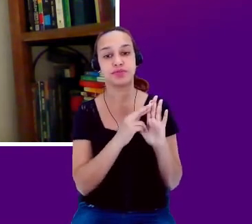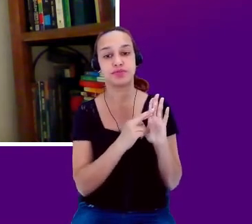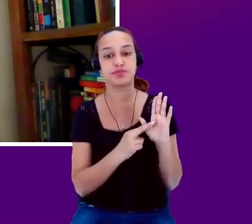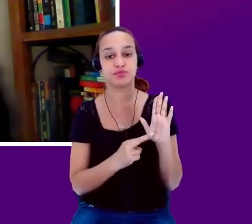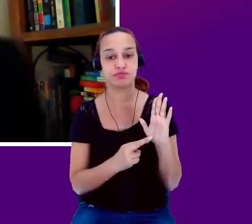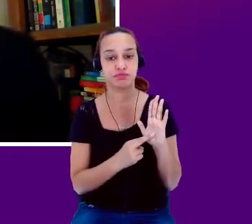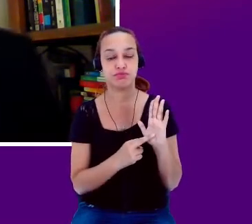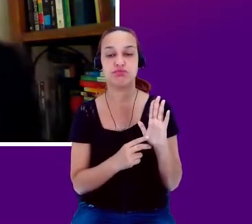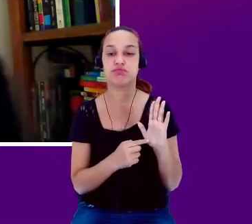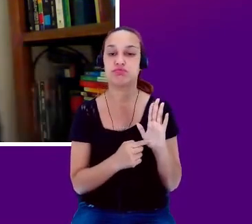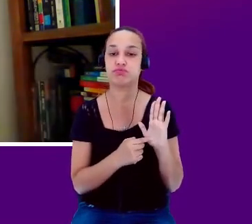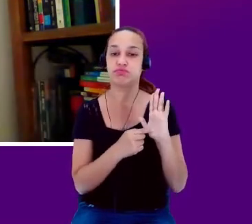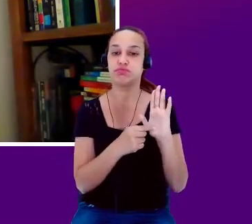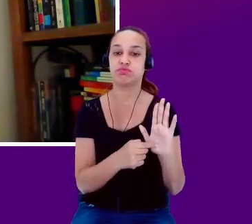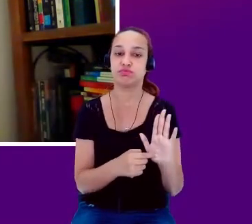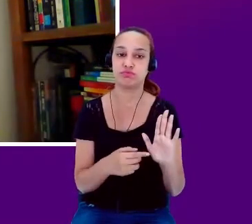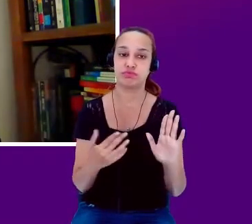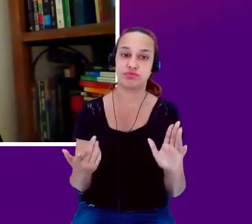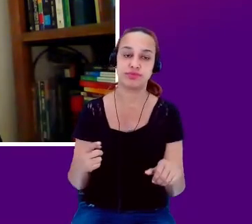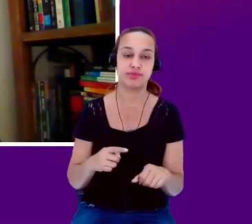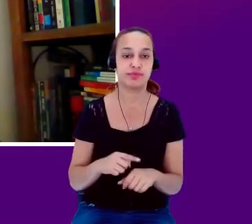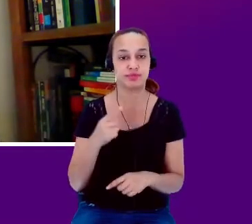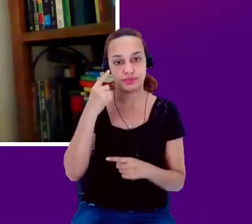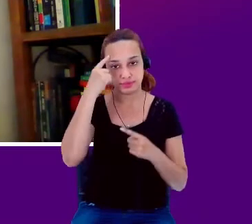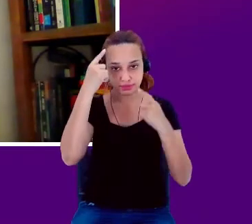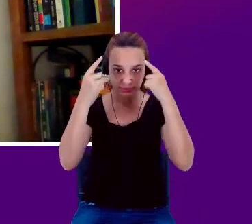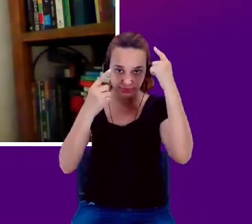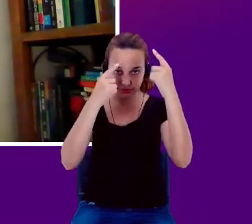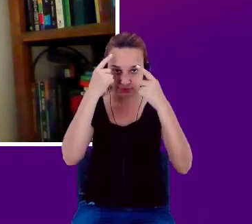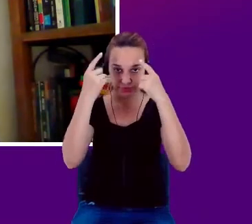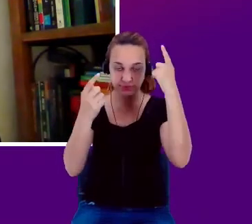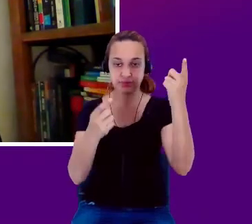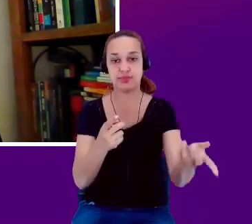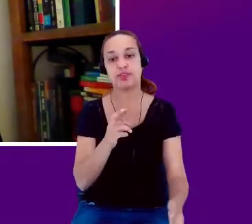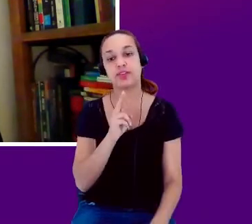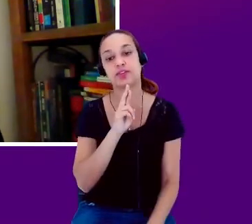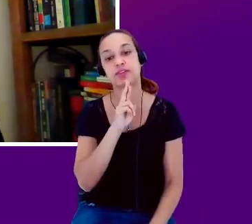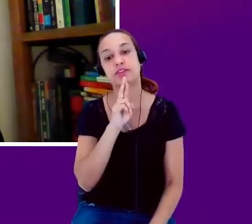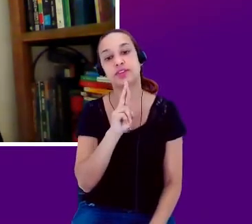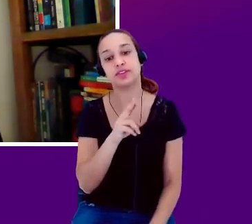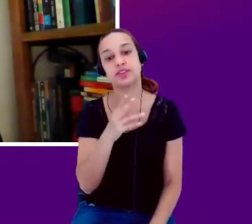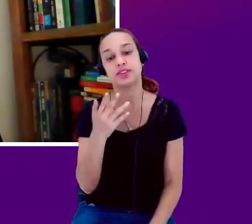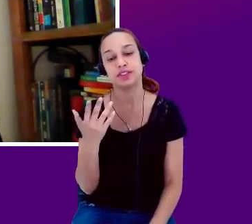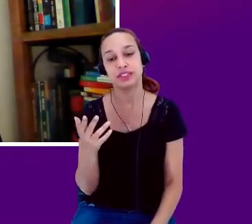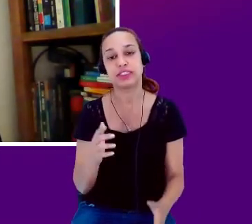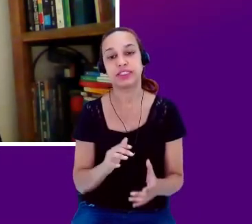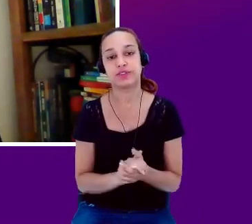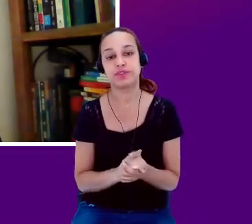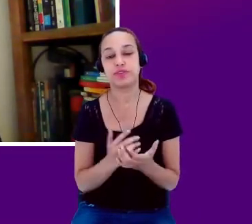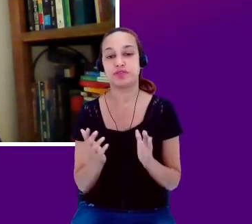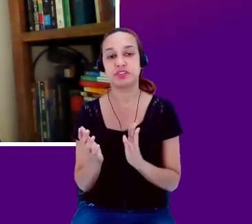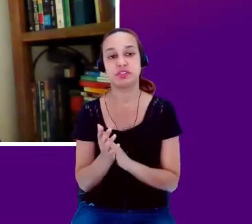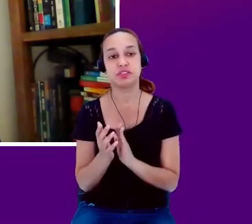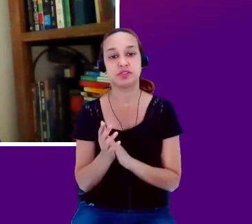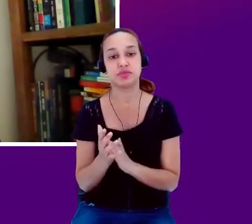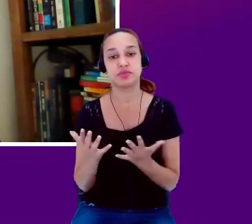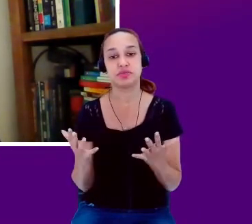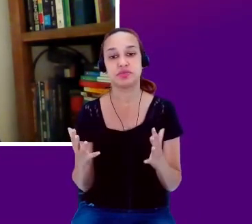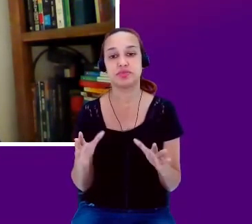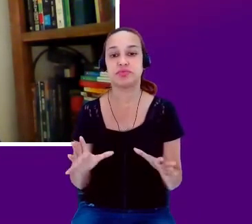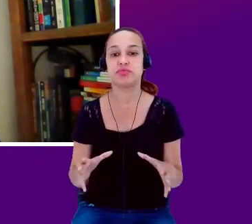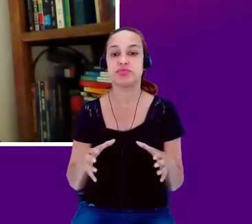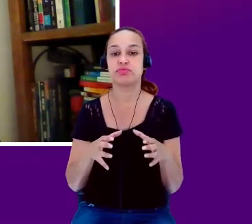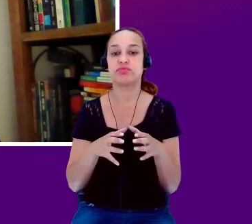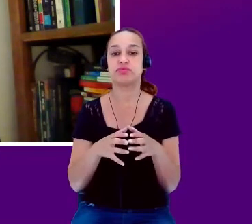manifestar ainda no momento de ideias, né? Respondendo a perguntas que vocês fizeram para nós. Então, parabéns aí pela equipe,